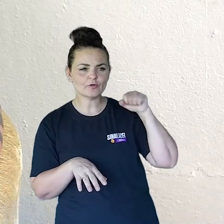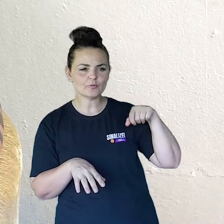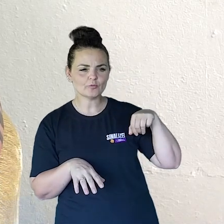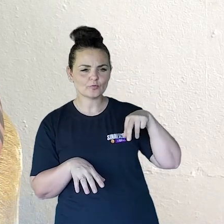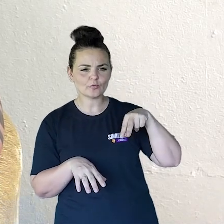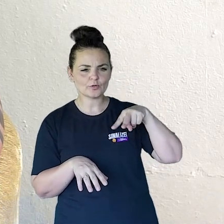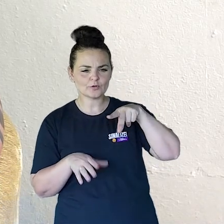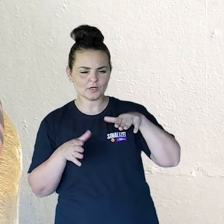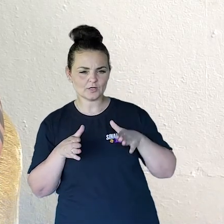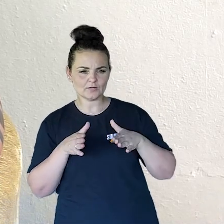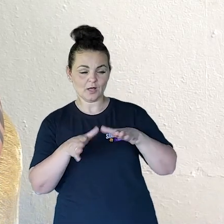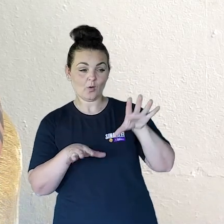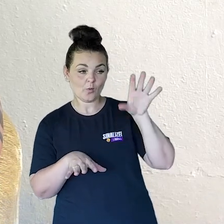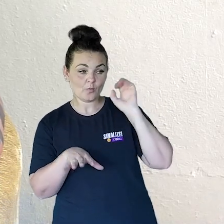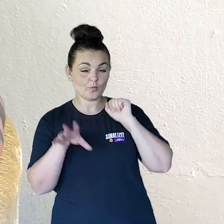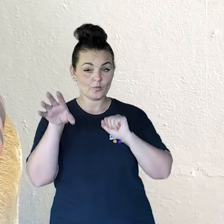fiquei